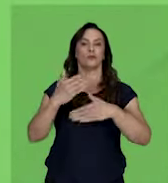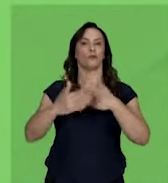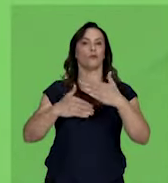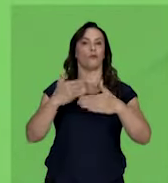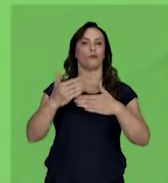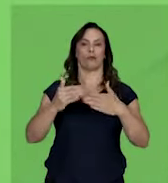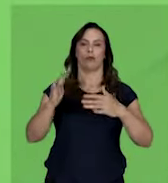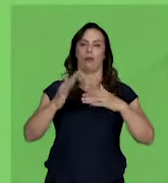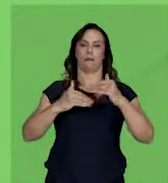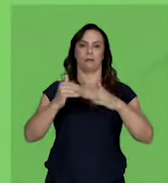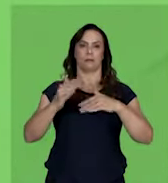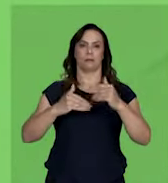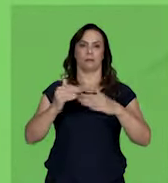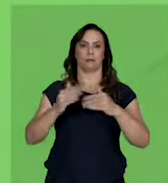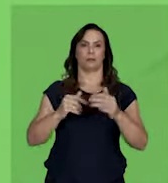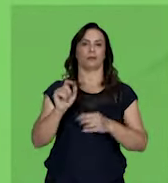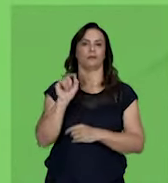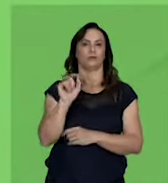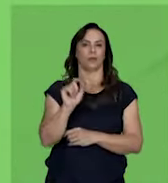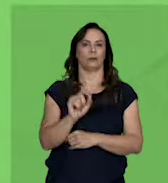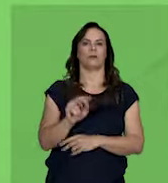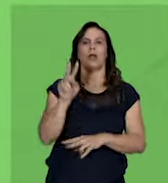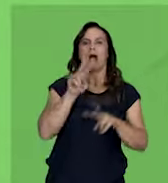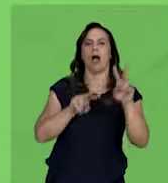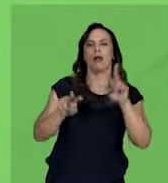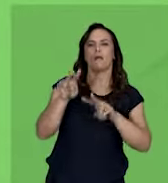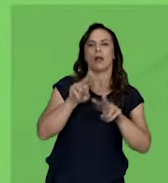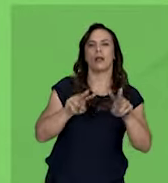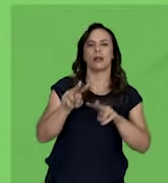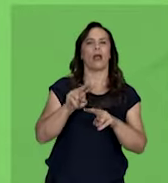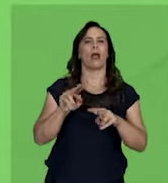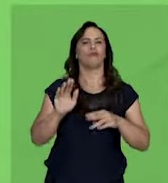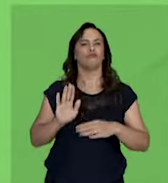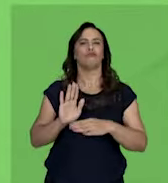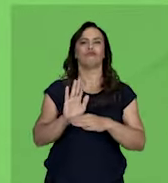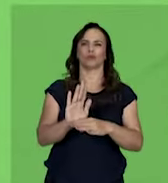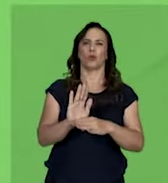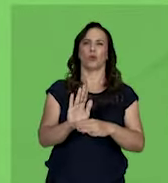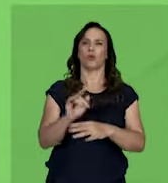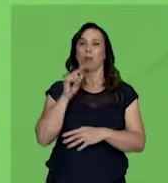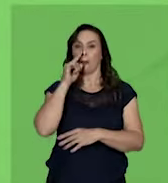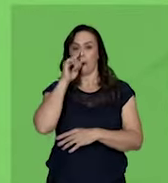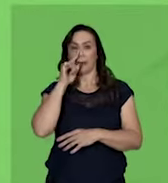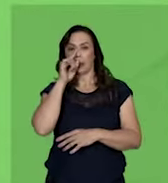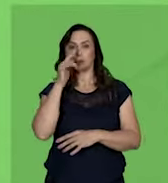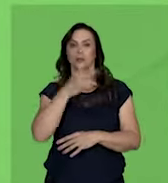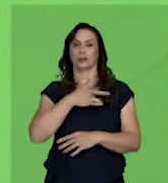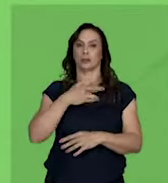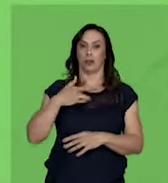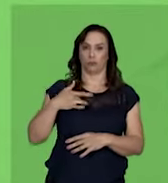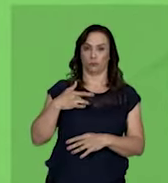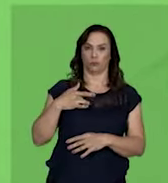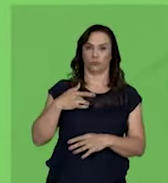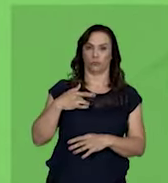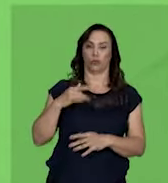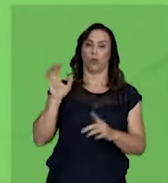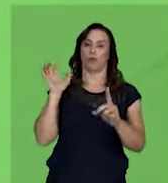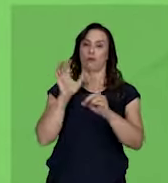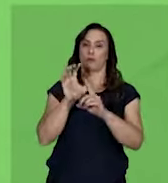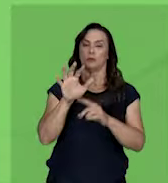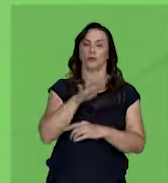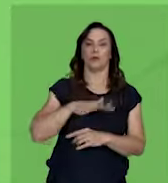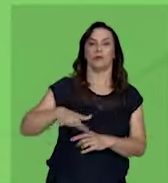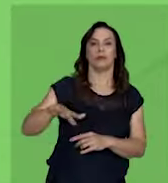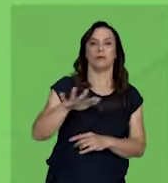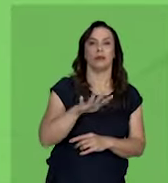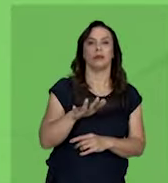os benefícios e os riscos à saúde e ao ambiente, considerando a composição, a toxicidade e